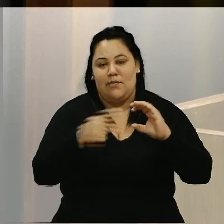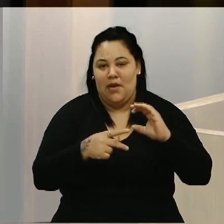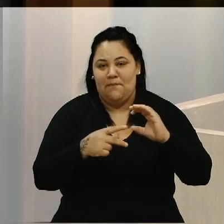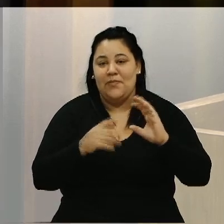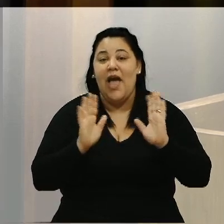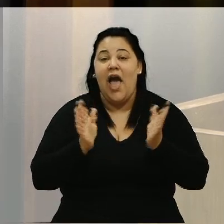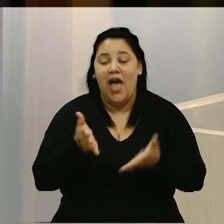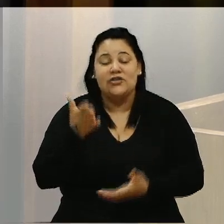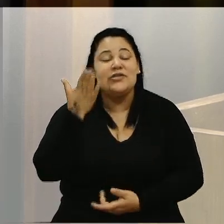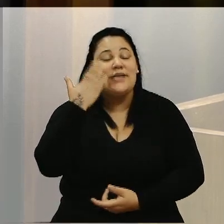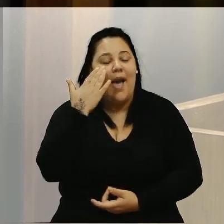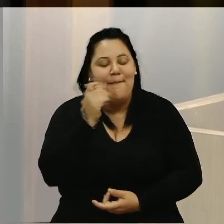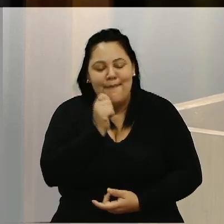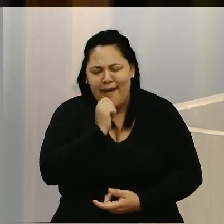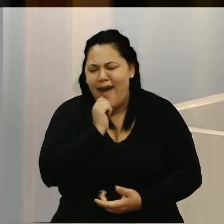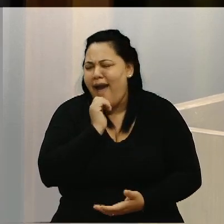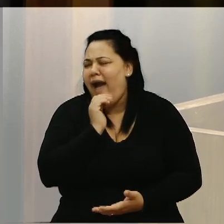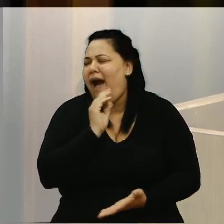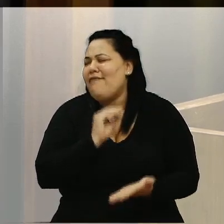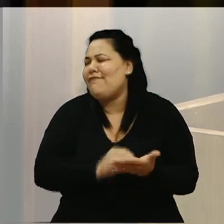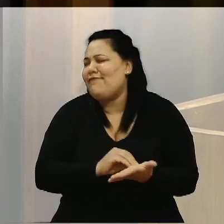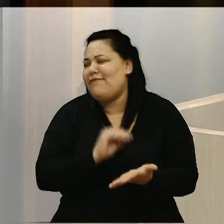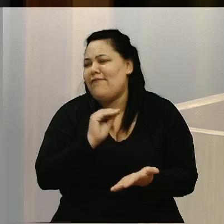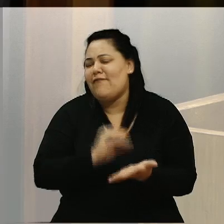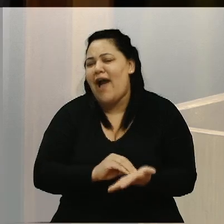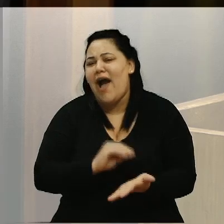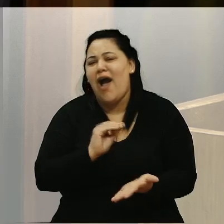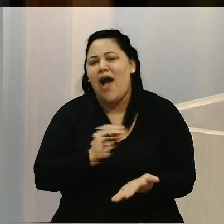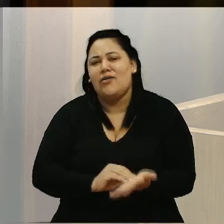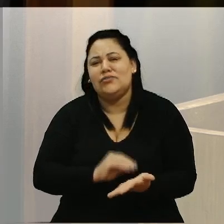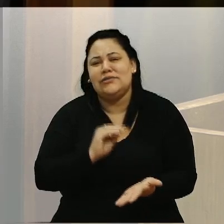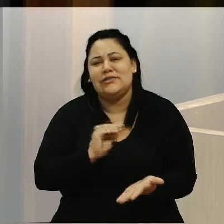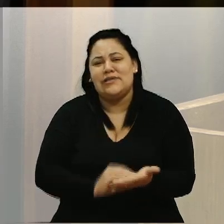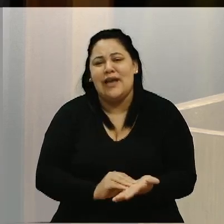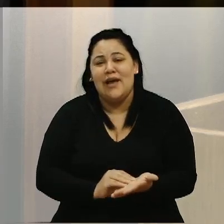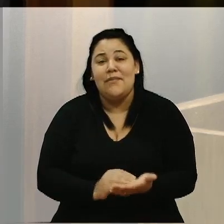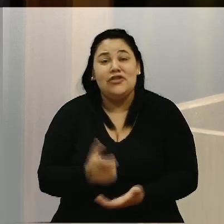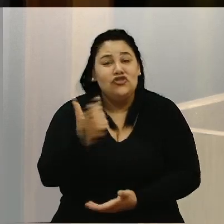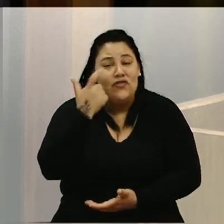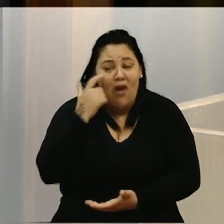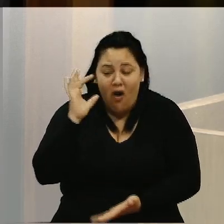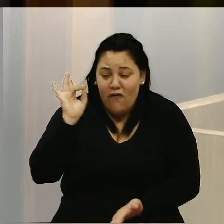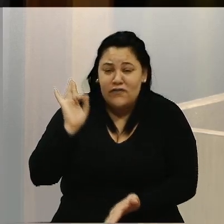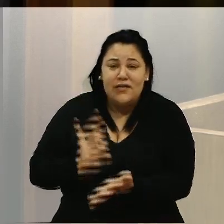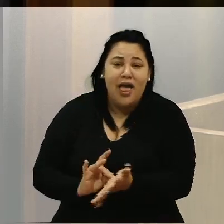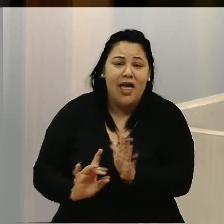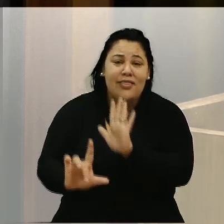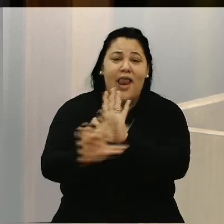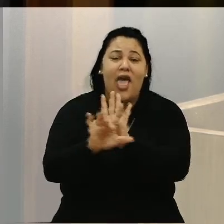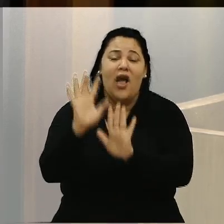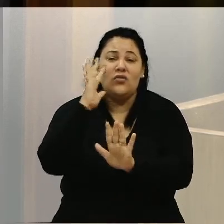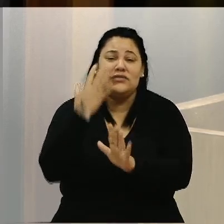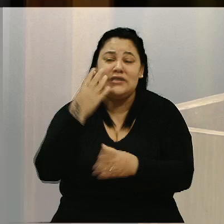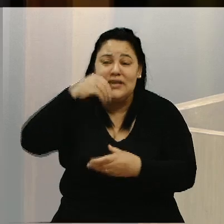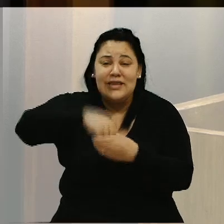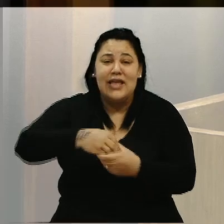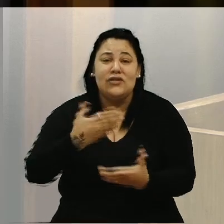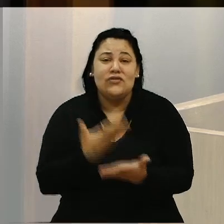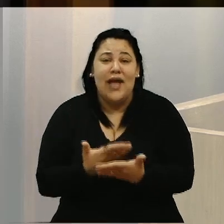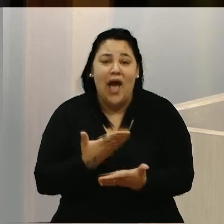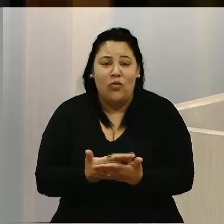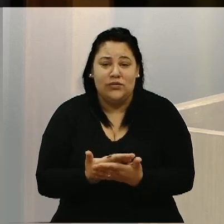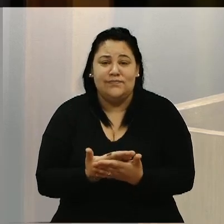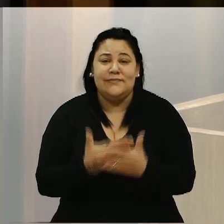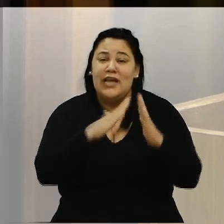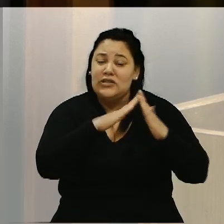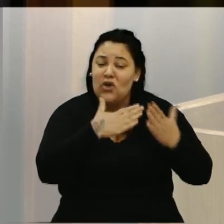ainda falta muito para que a gente consiga ver ela de forma efetiva acontecendo nas nossas escolas.